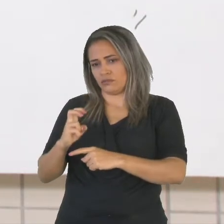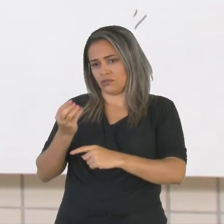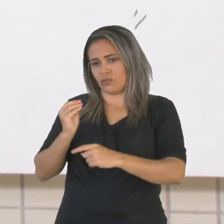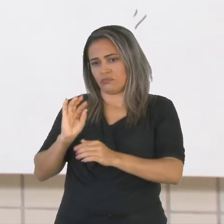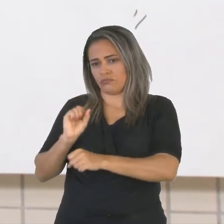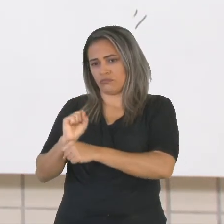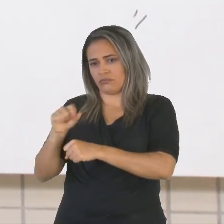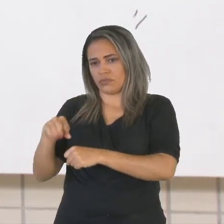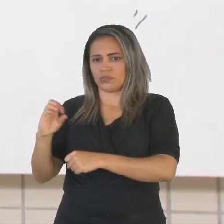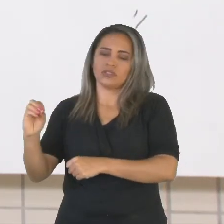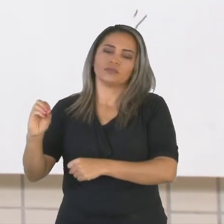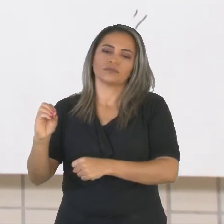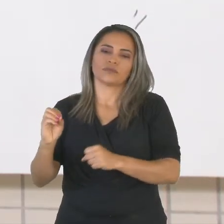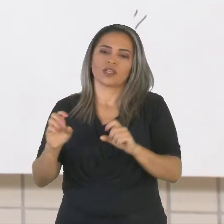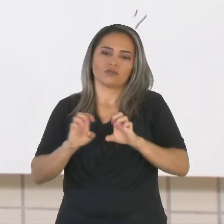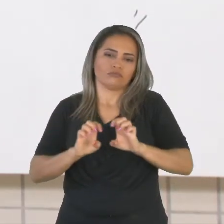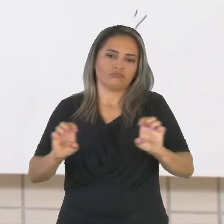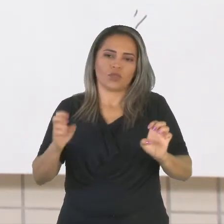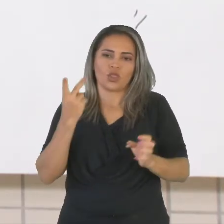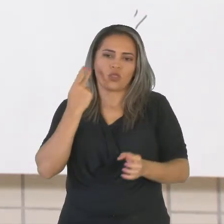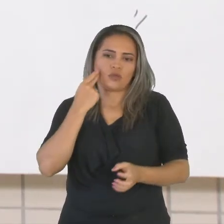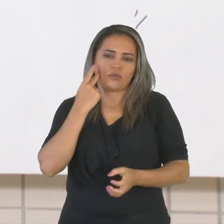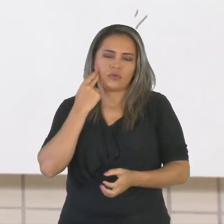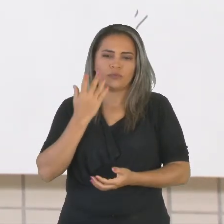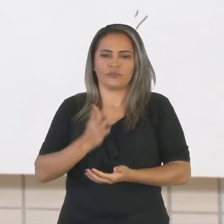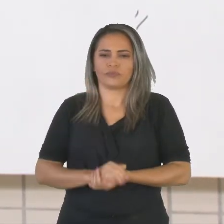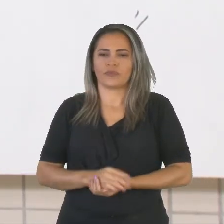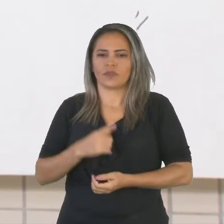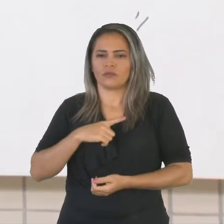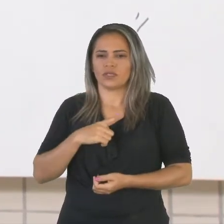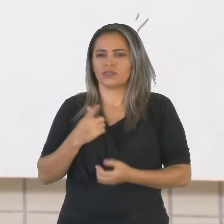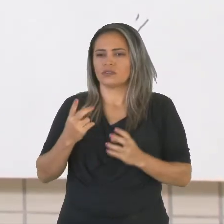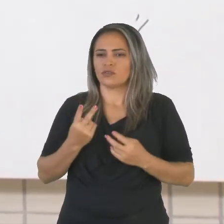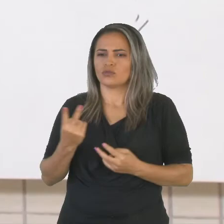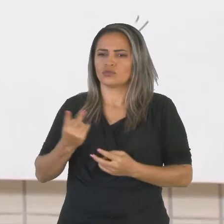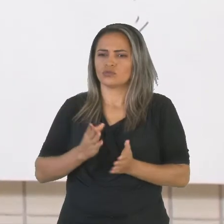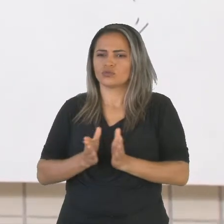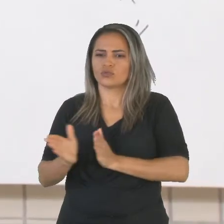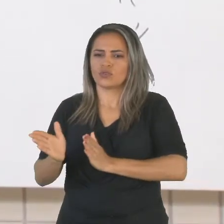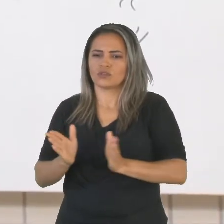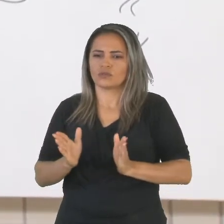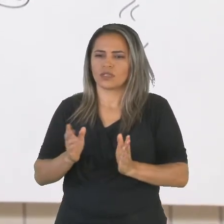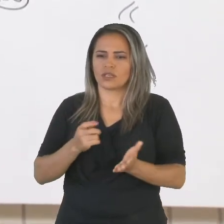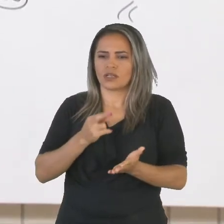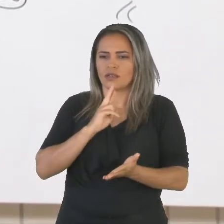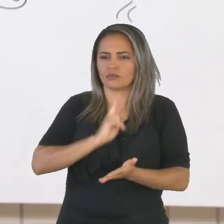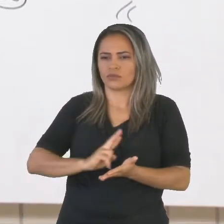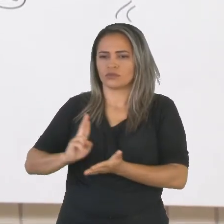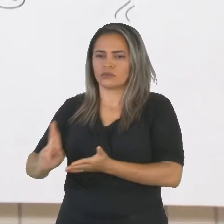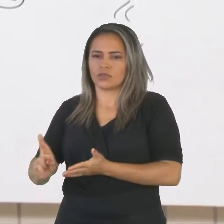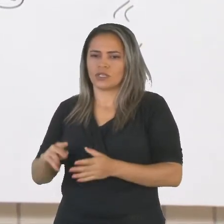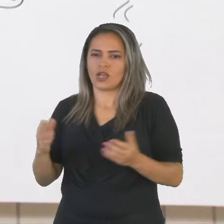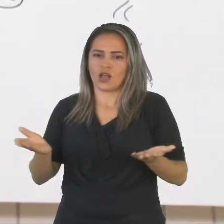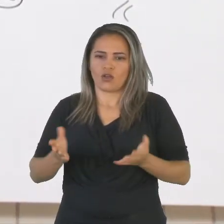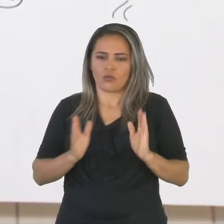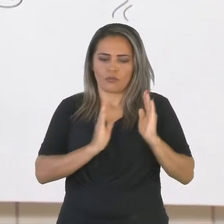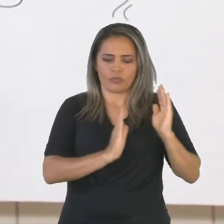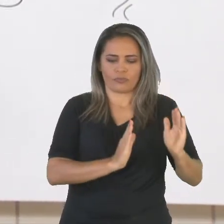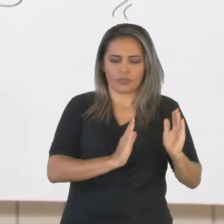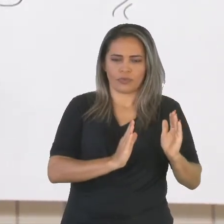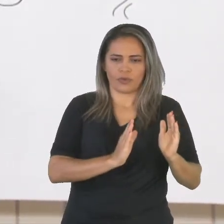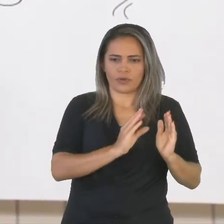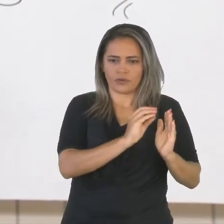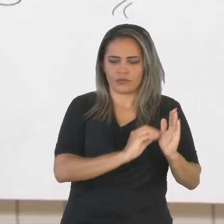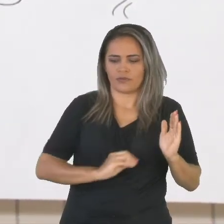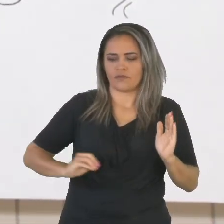fatorei e coloquei o termo comum. Para que eu possa ter as duas soluções, olha que interessante. Eu vou pegar esse primeiro valor e vou igualar